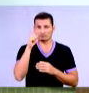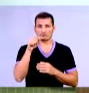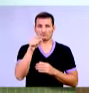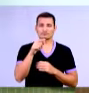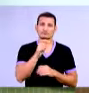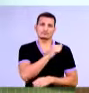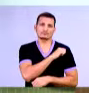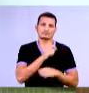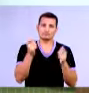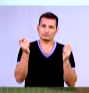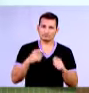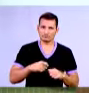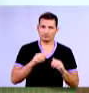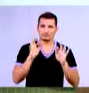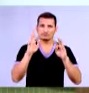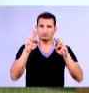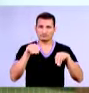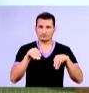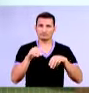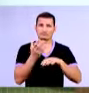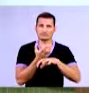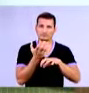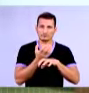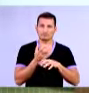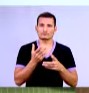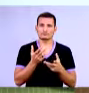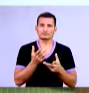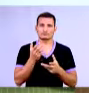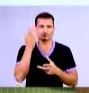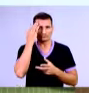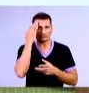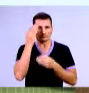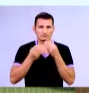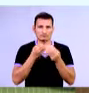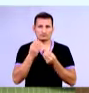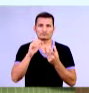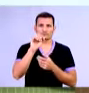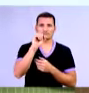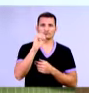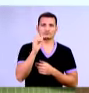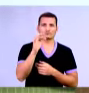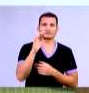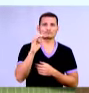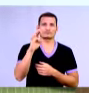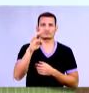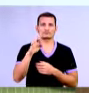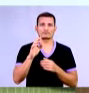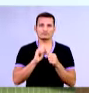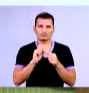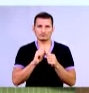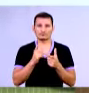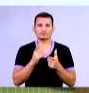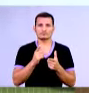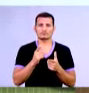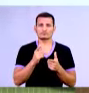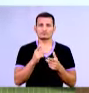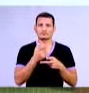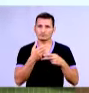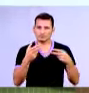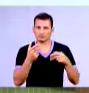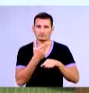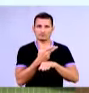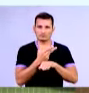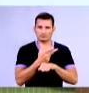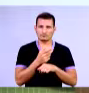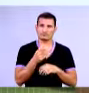capaz de, ao final da disciplina, dominar esse software para a produção de peças multimídia, né? Então nós pretendemos que